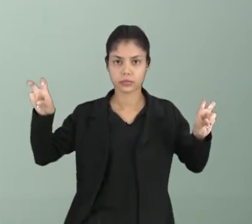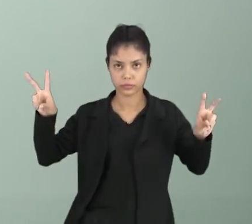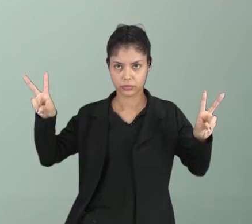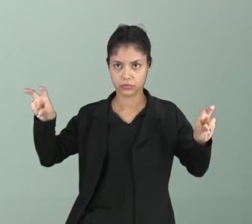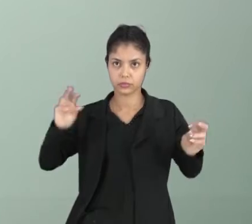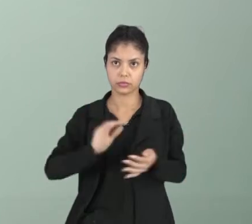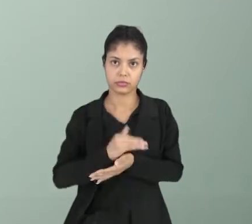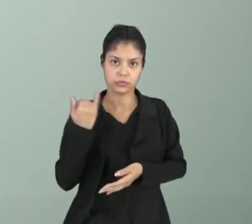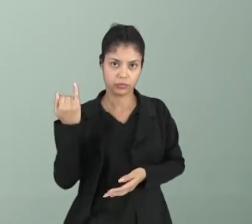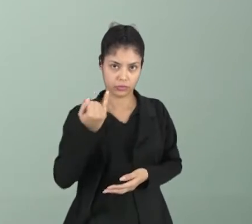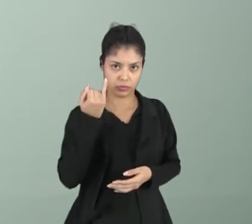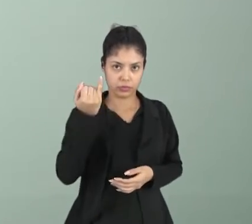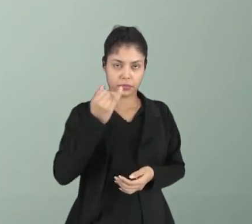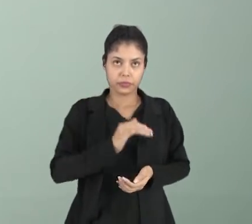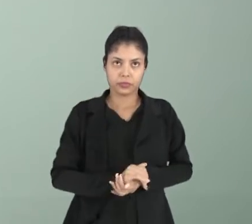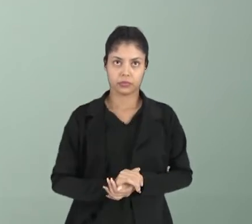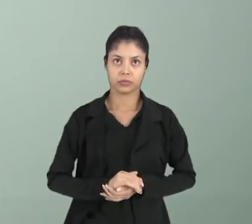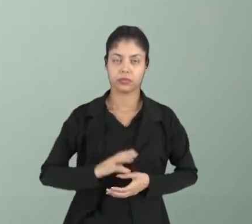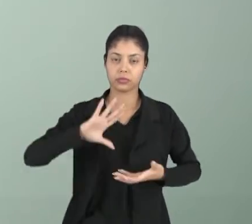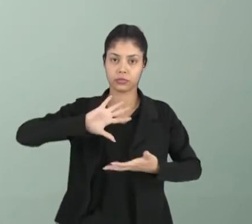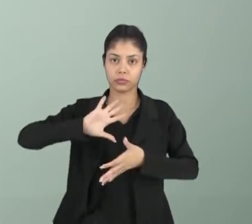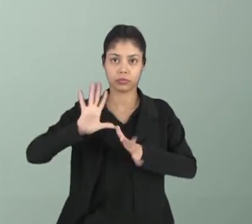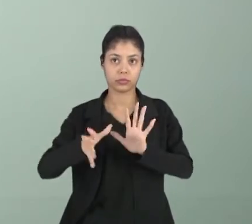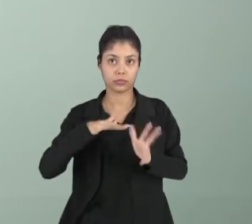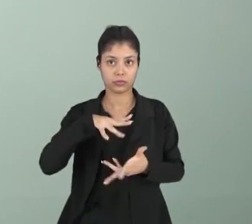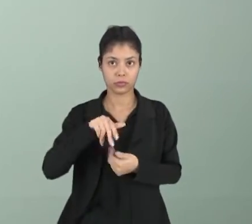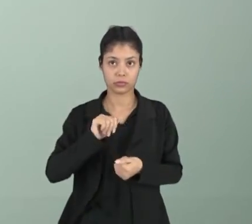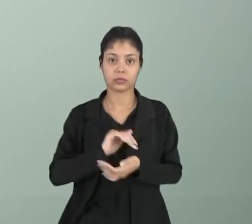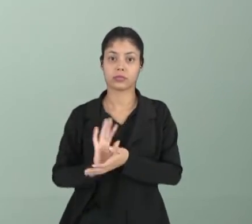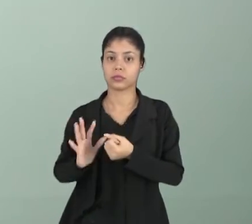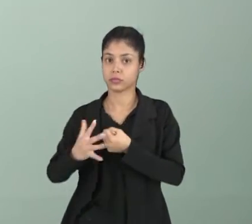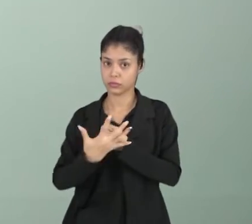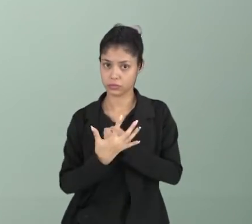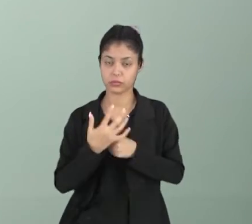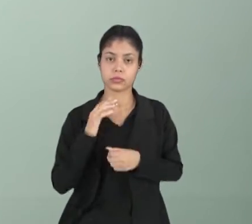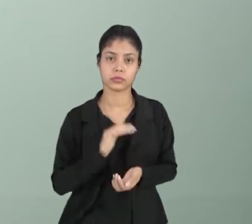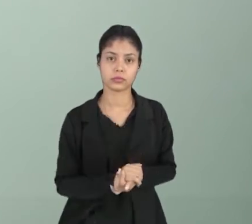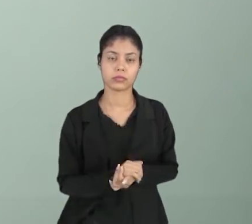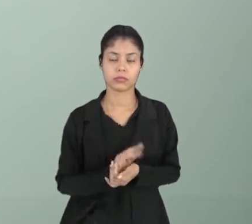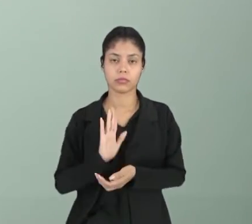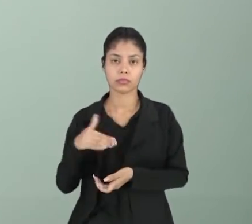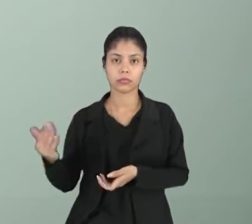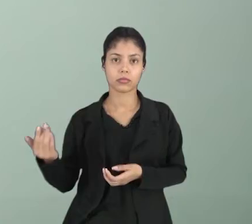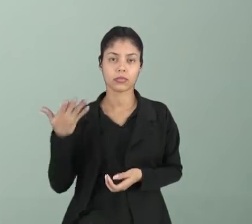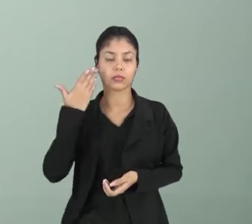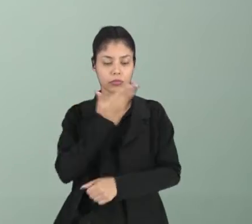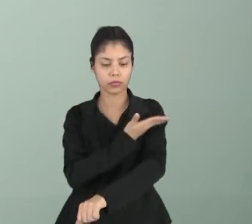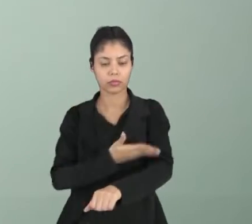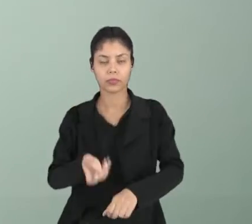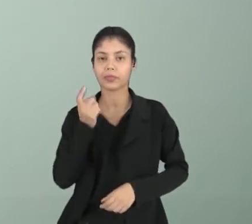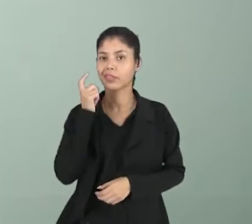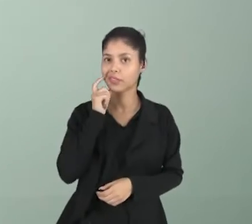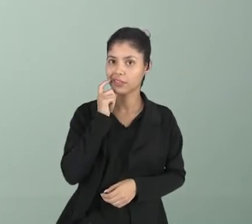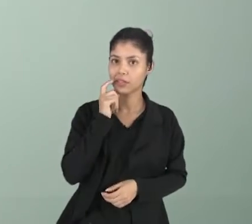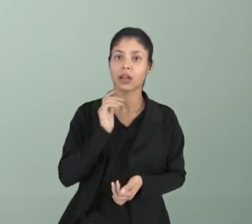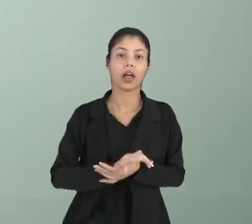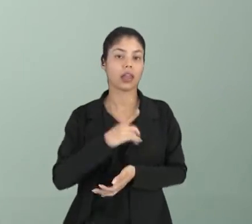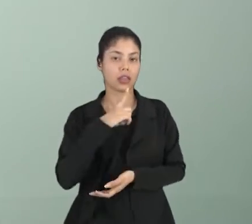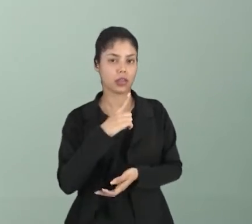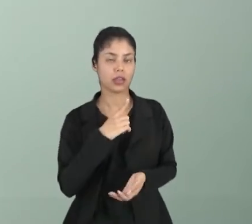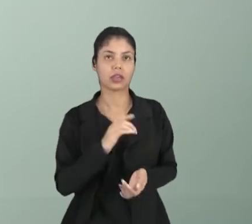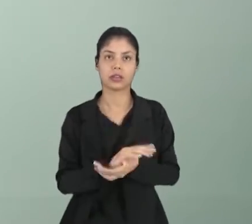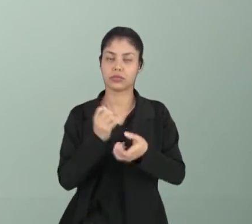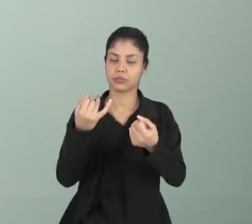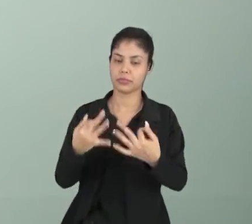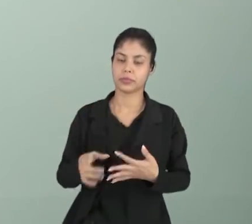assuntos específicos. A Covid, ou então, quando você costuma ir ao dentista, lá tem um